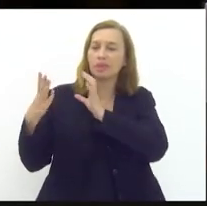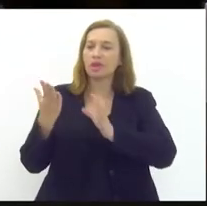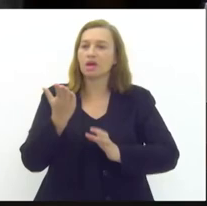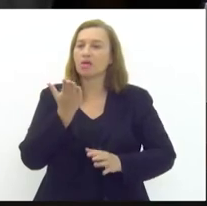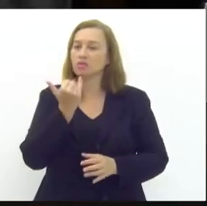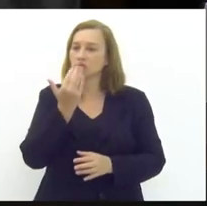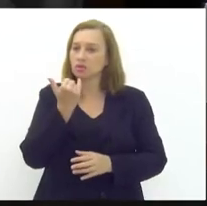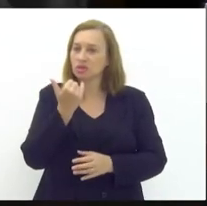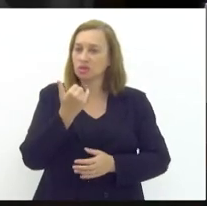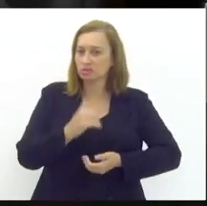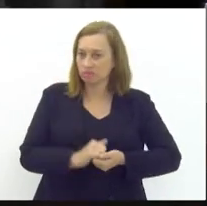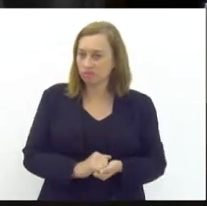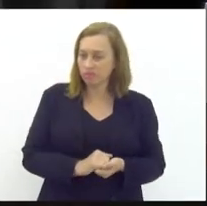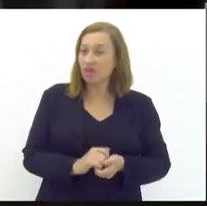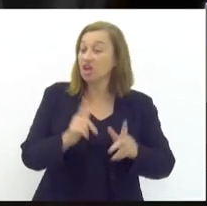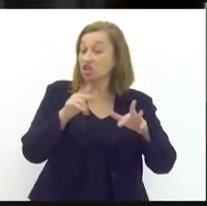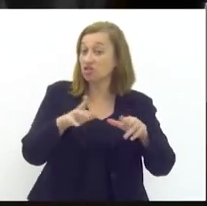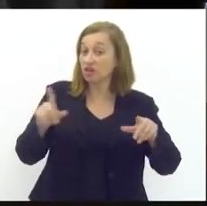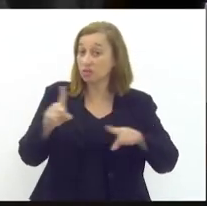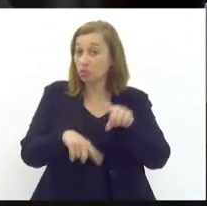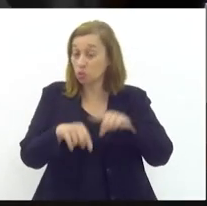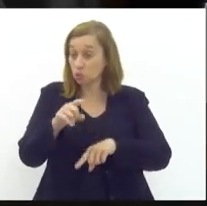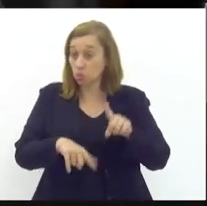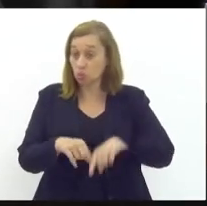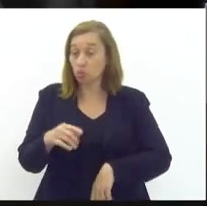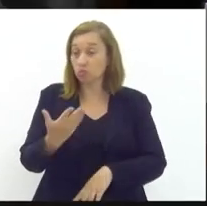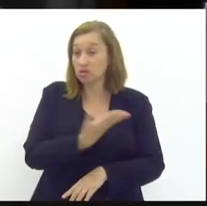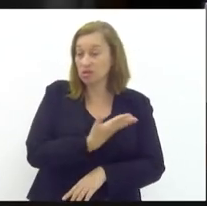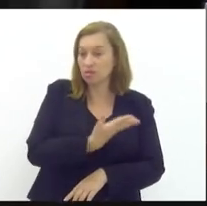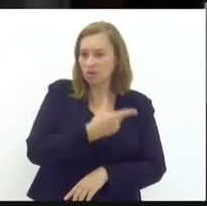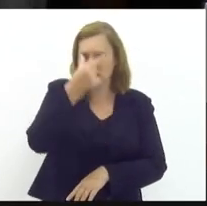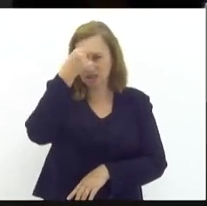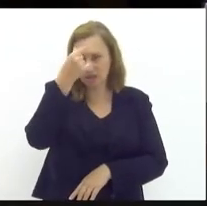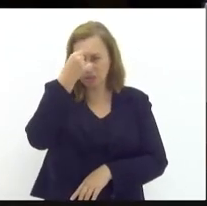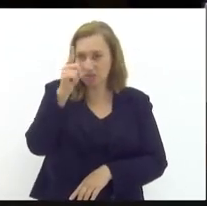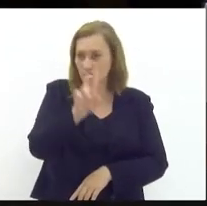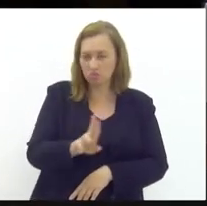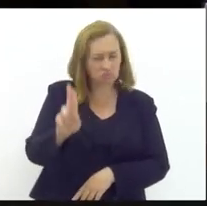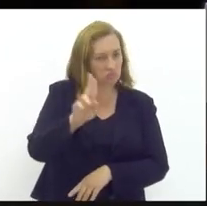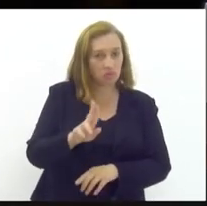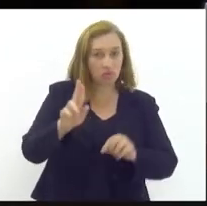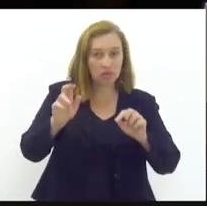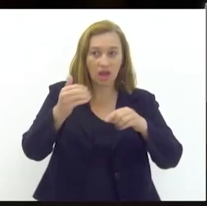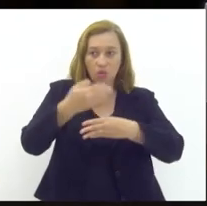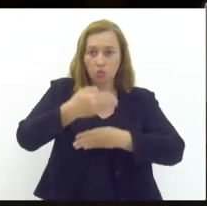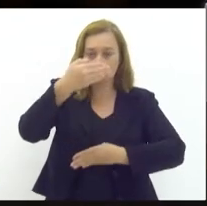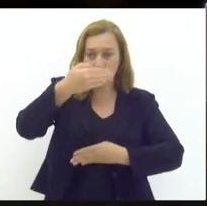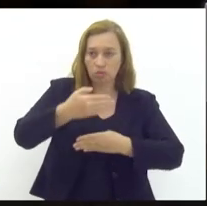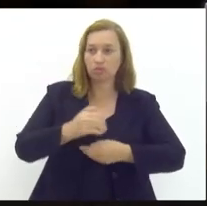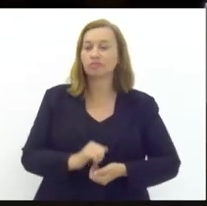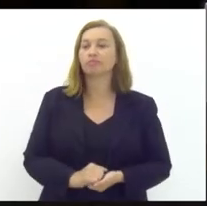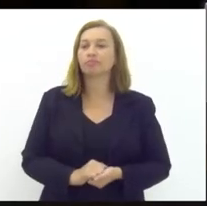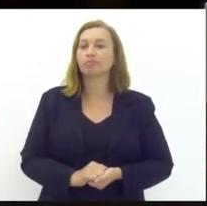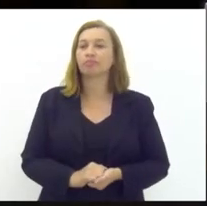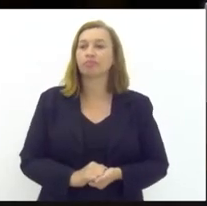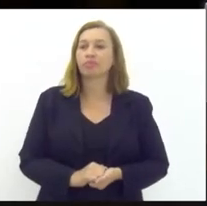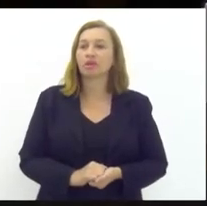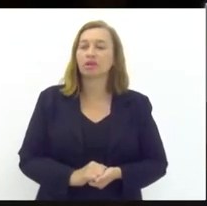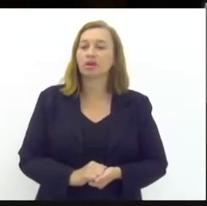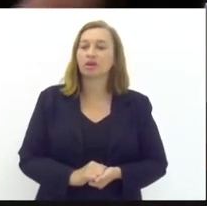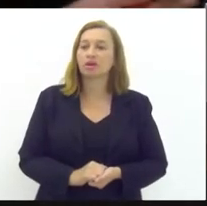Diferentemente dos meus palestrantes O acadêmico não vai usar PowerPoint que